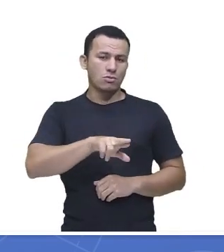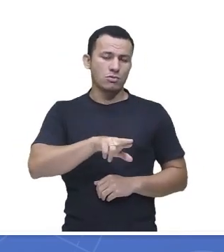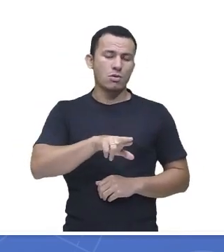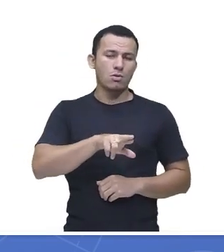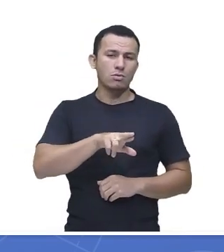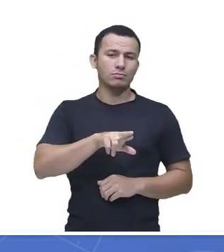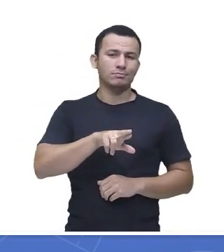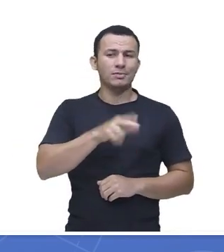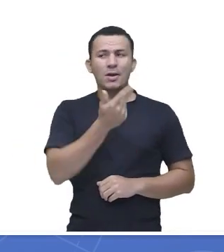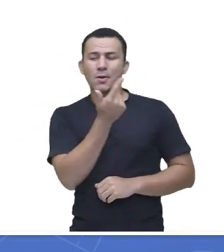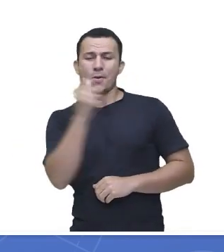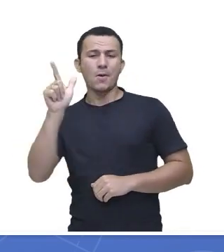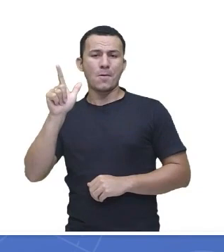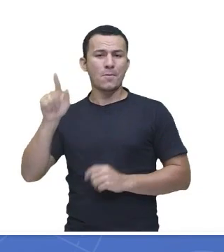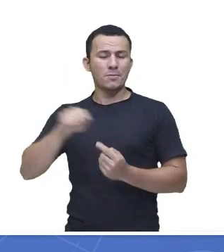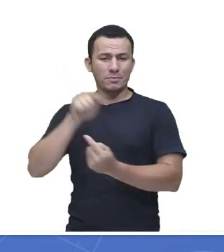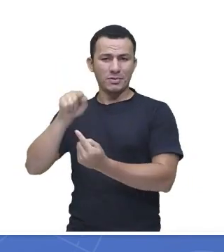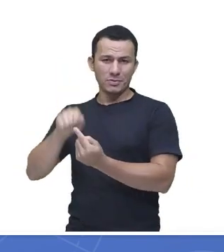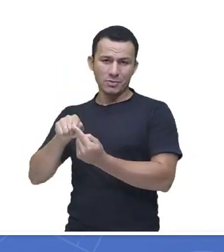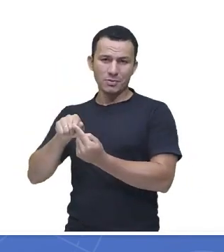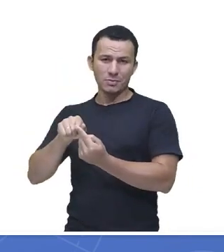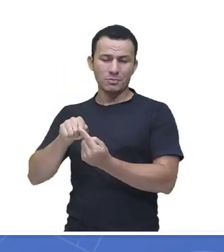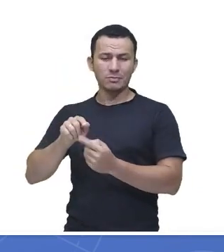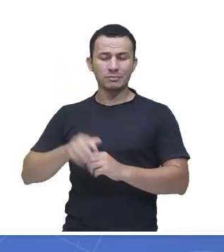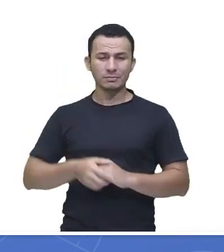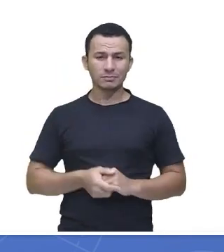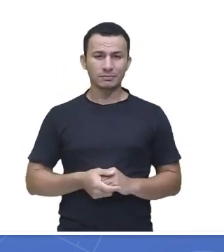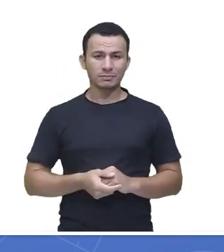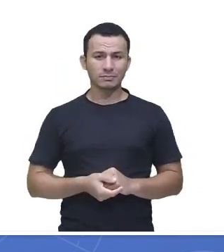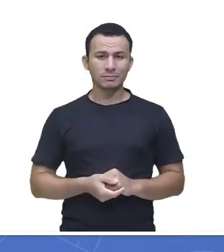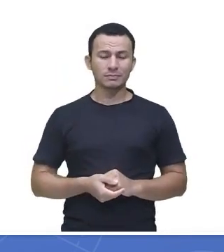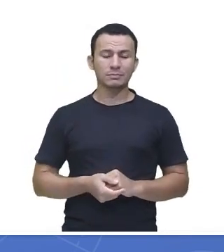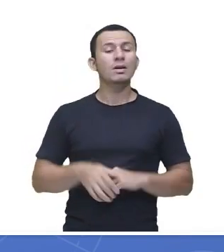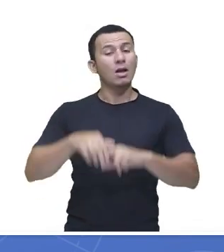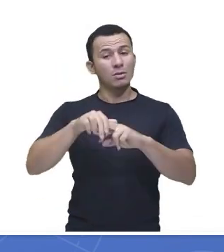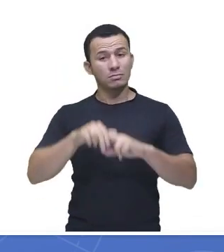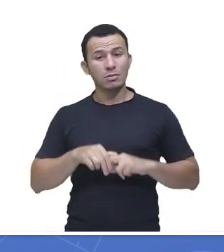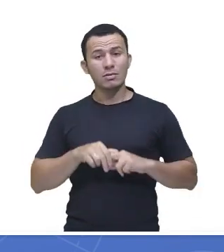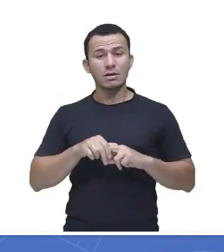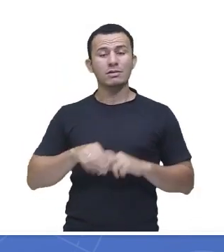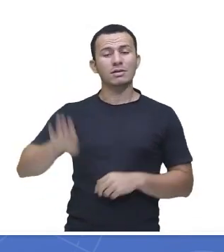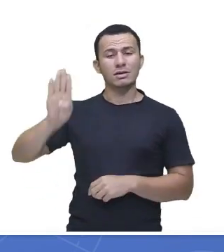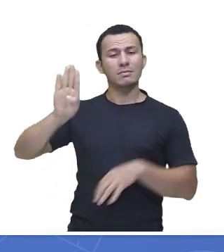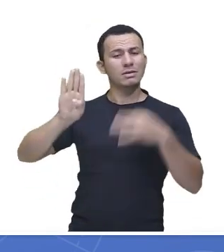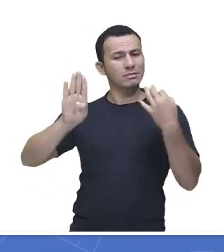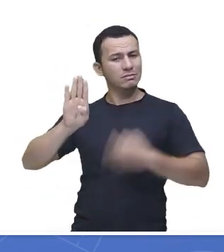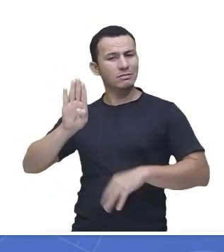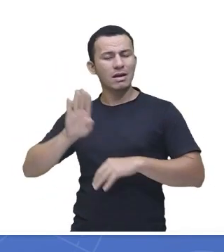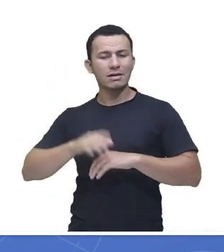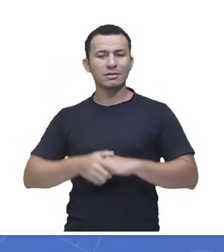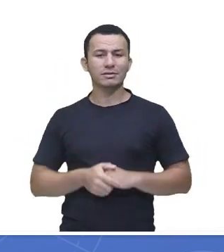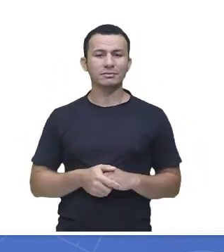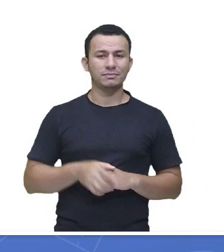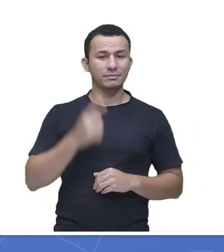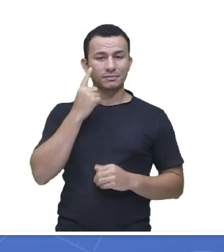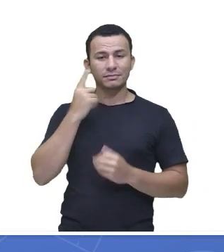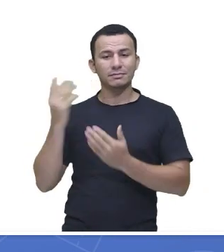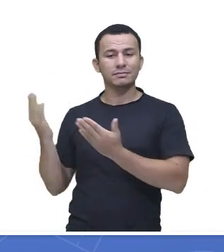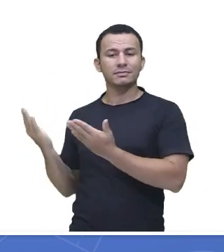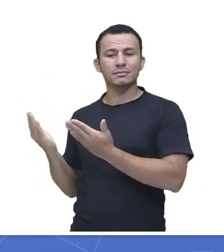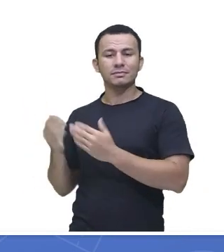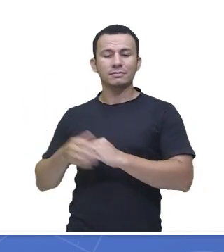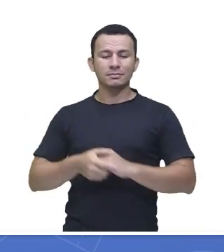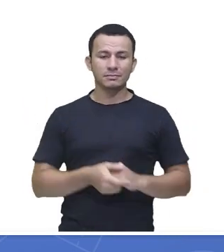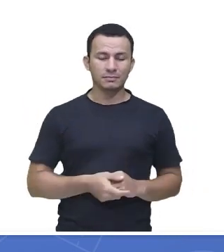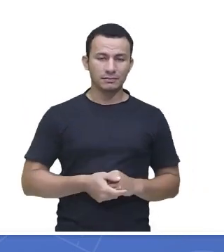pronome que deveria estar na função de sujeito e não de objeto. Por isso, letra B, que é o que diz o nosso gabarito aqui.